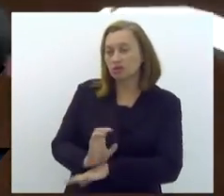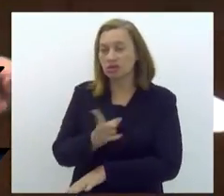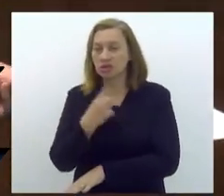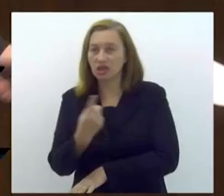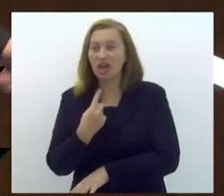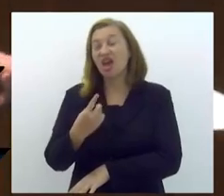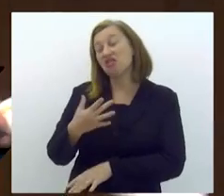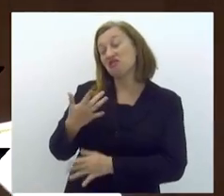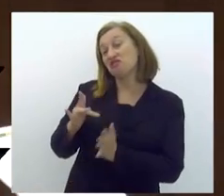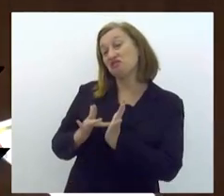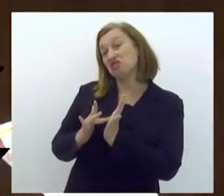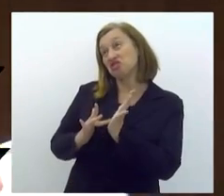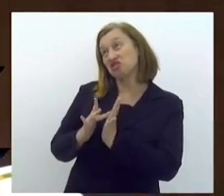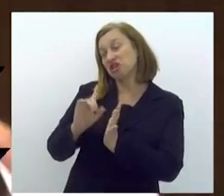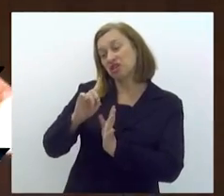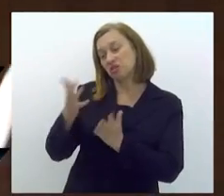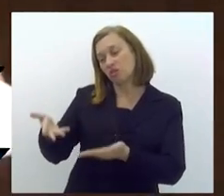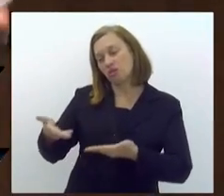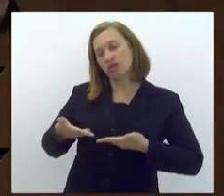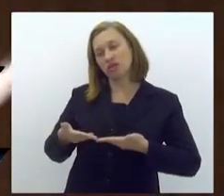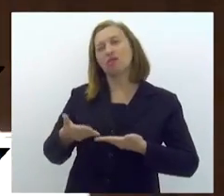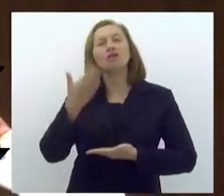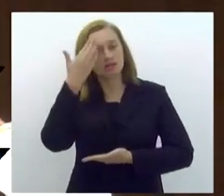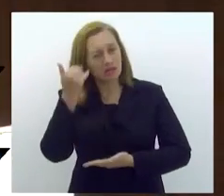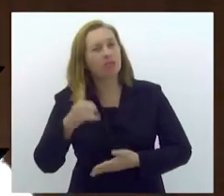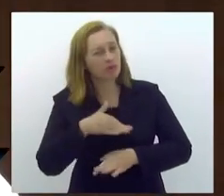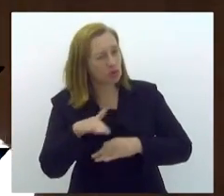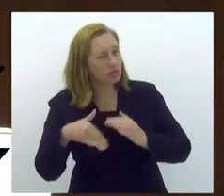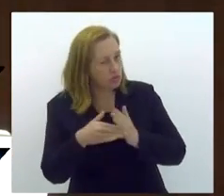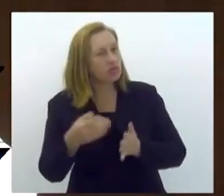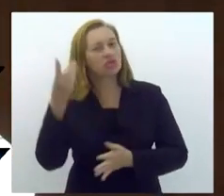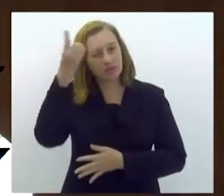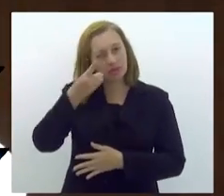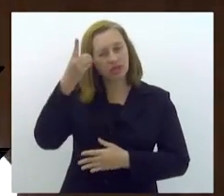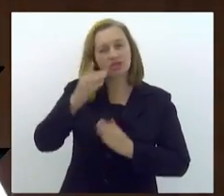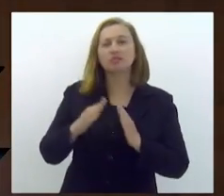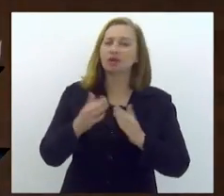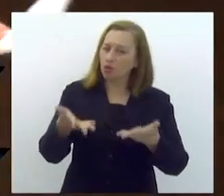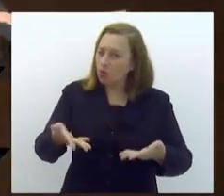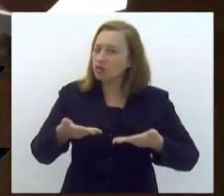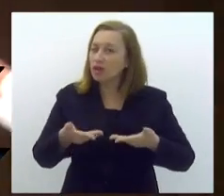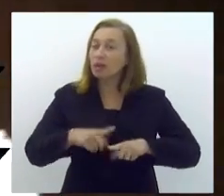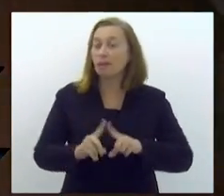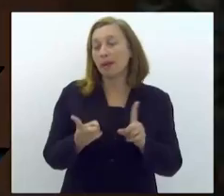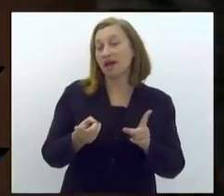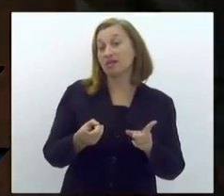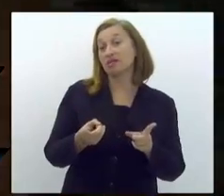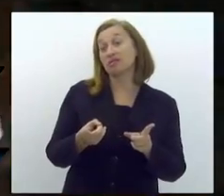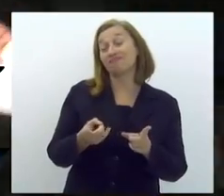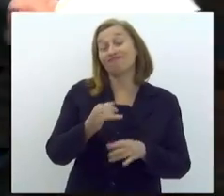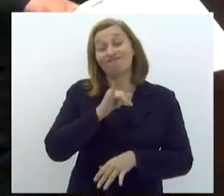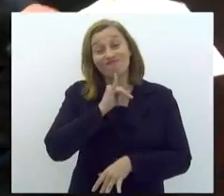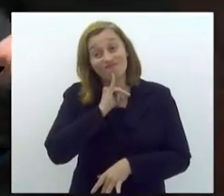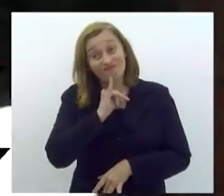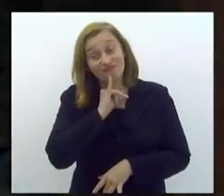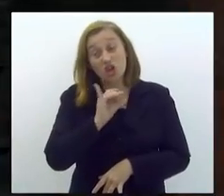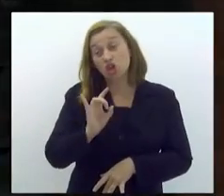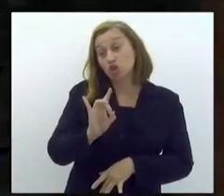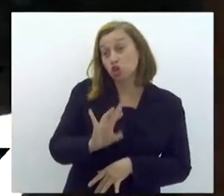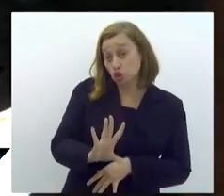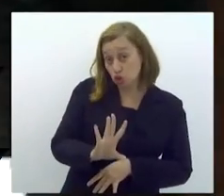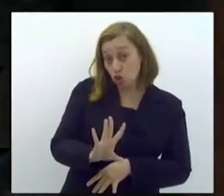fingir que não foi convidado sabemos que todos os deputados dessa casa foram convidados mas que infelizmente somente